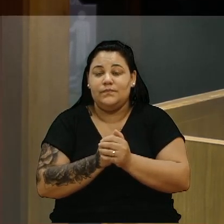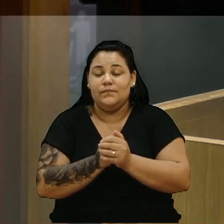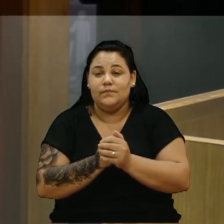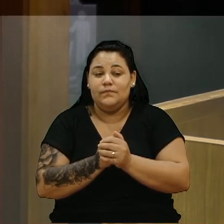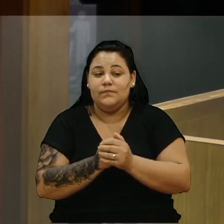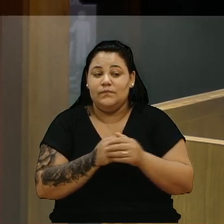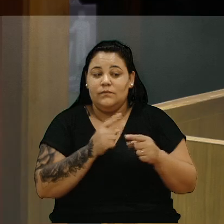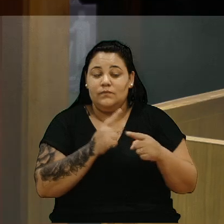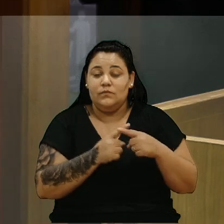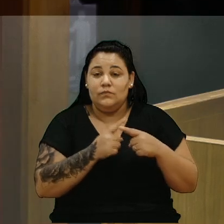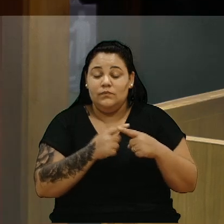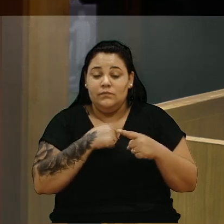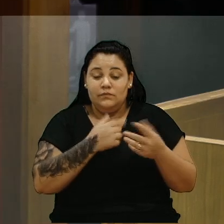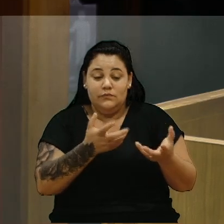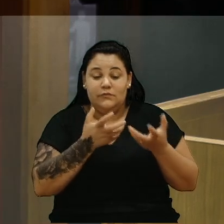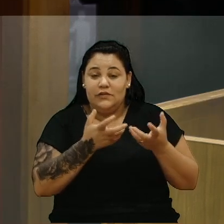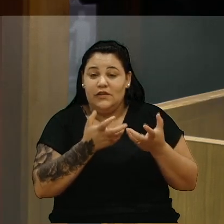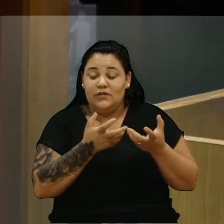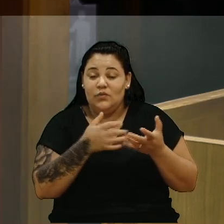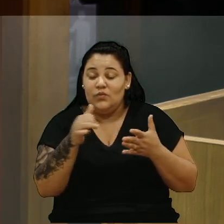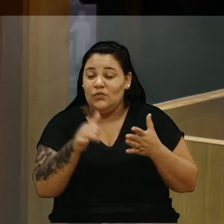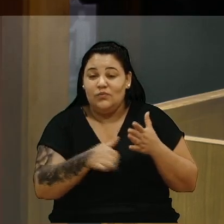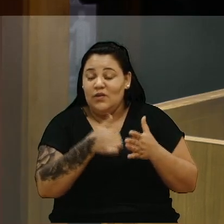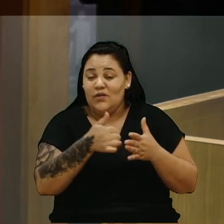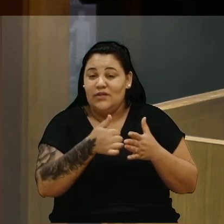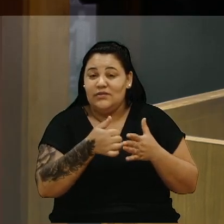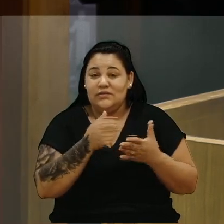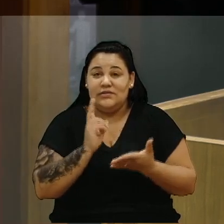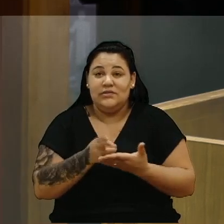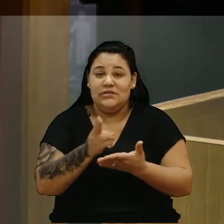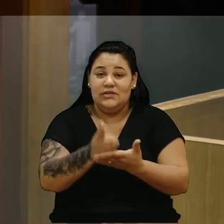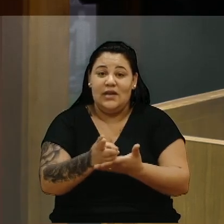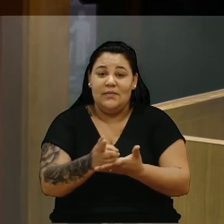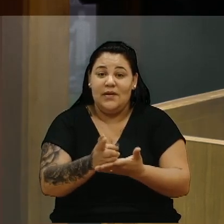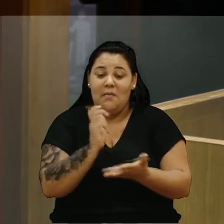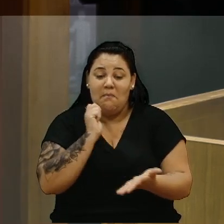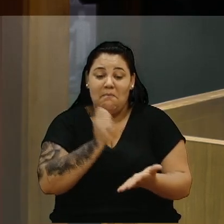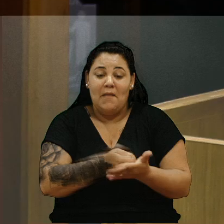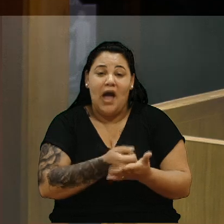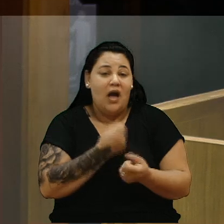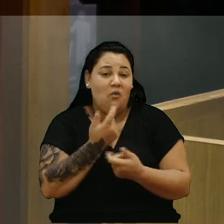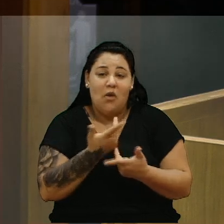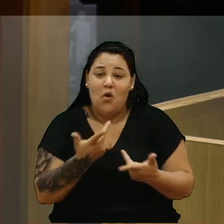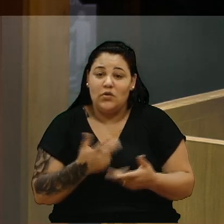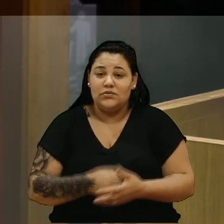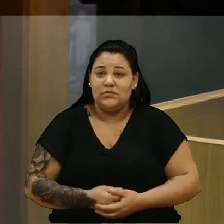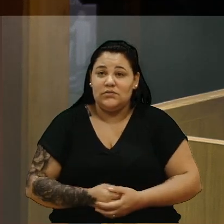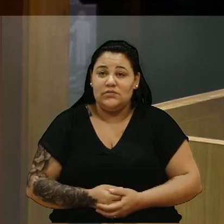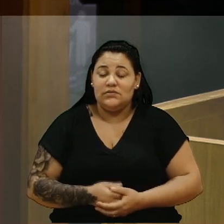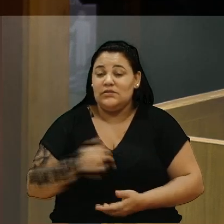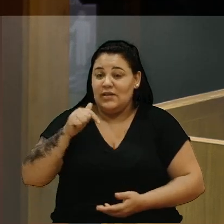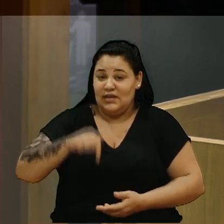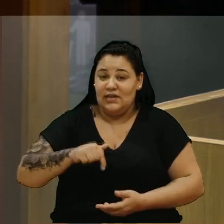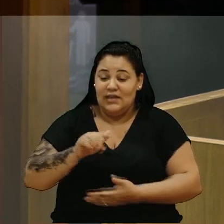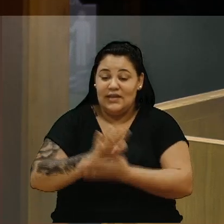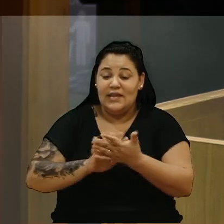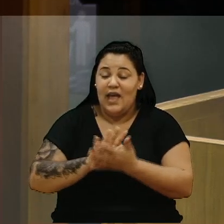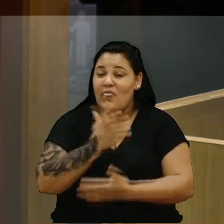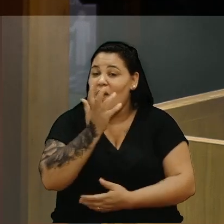Por que que eu vou querer me reinventar se sempre sou bancado? E aqui eu não tenho nada contra a